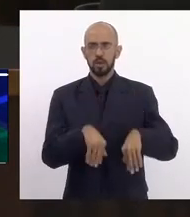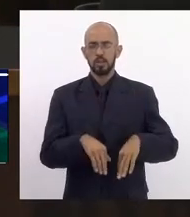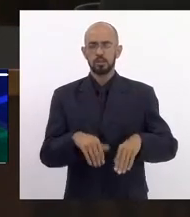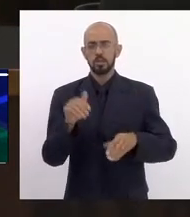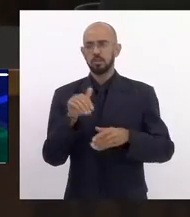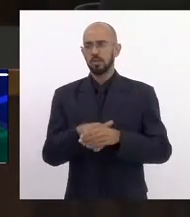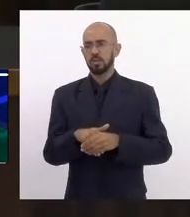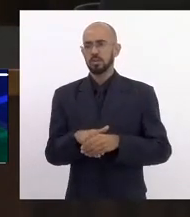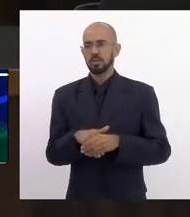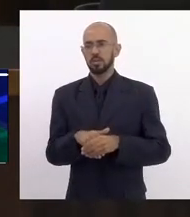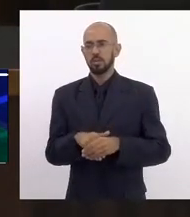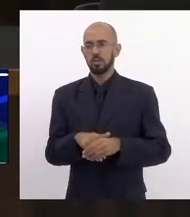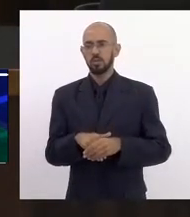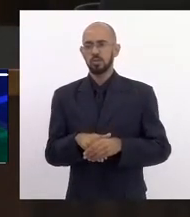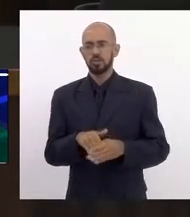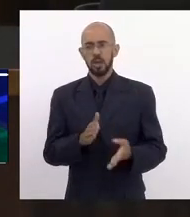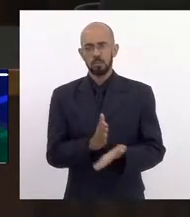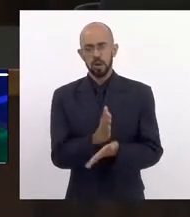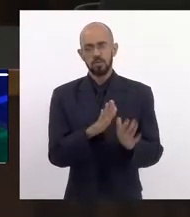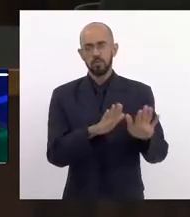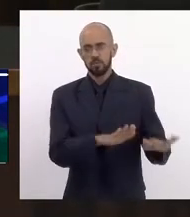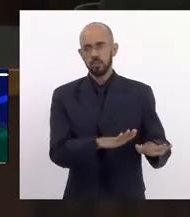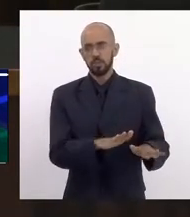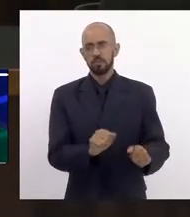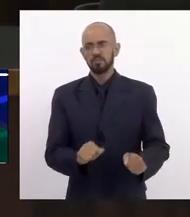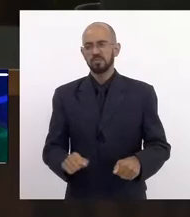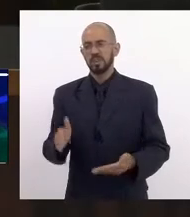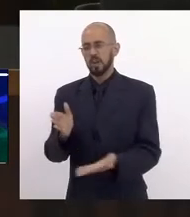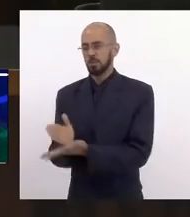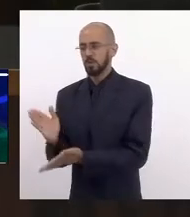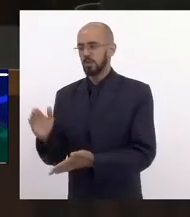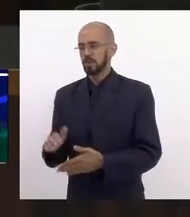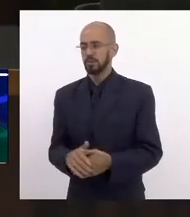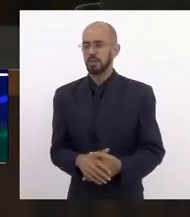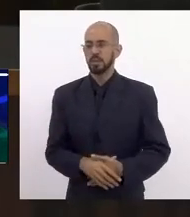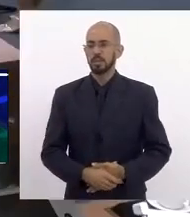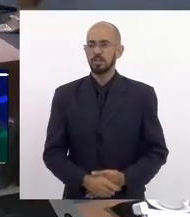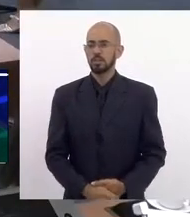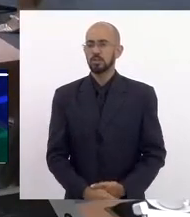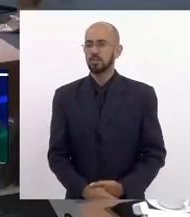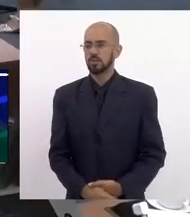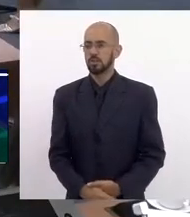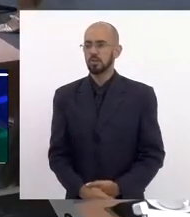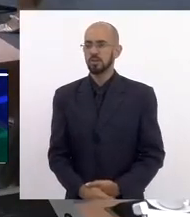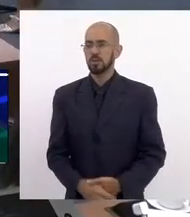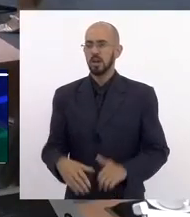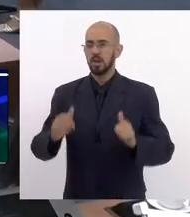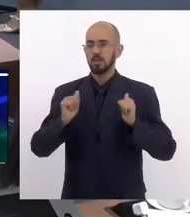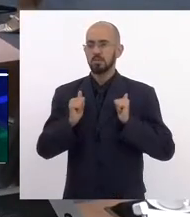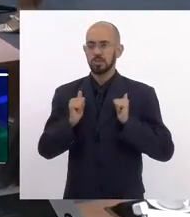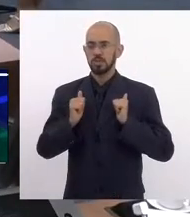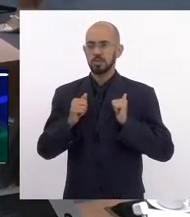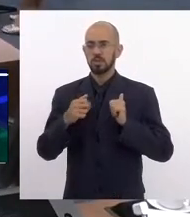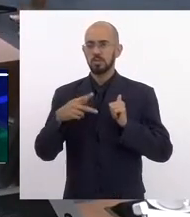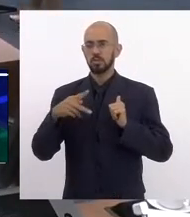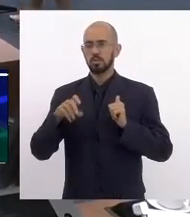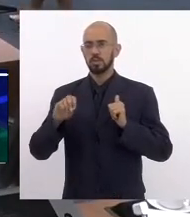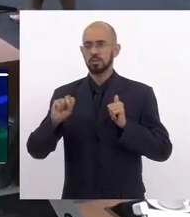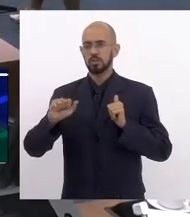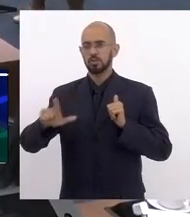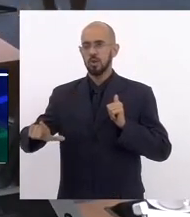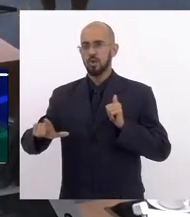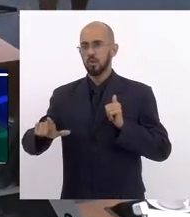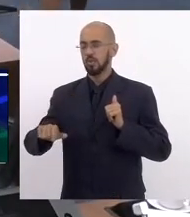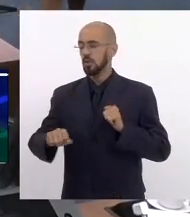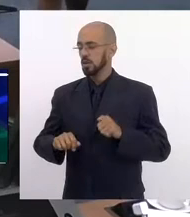em votação, os senhores que aprovam desse como estão, aprovado, vai à promulgação. Com a abstenção da bancada do PSOL, com a abstenção da bancada